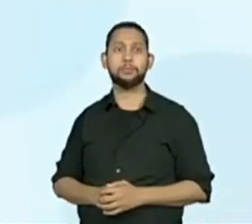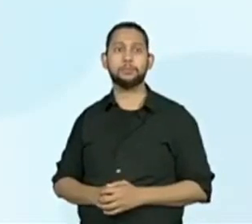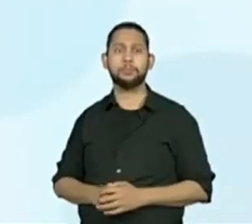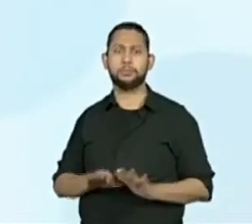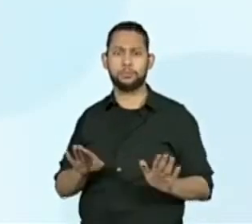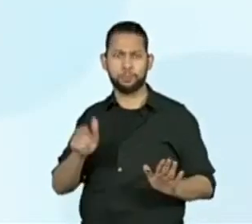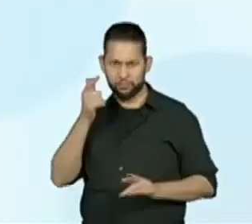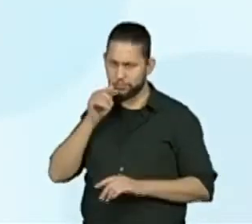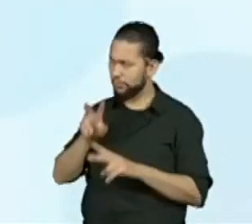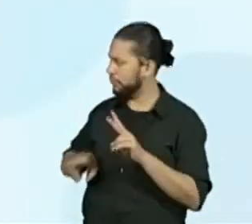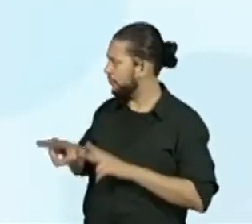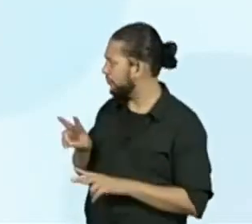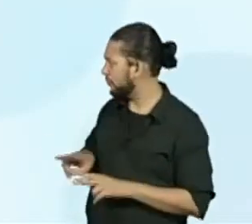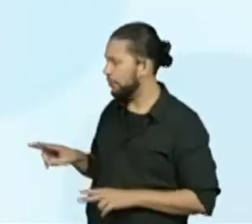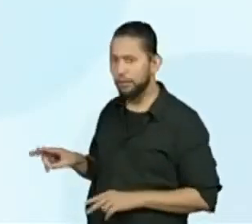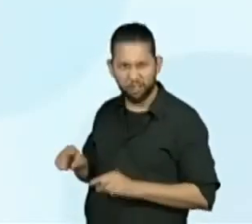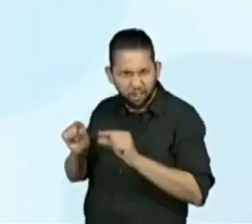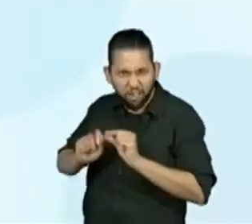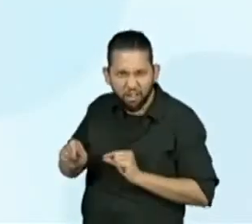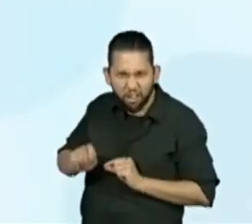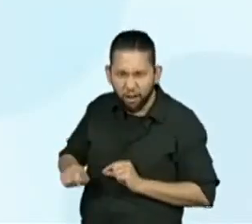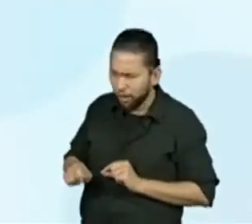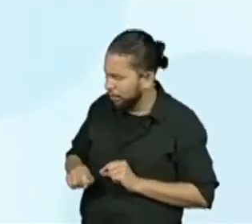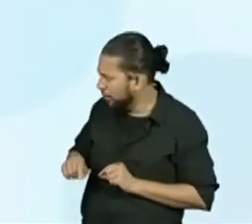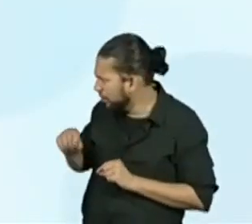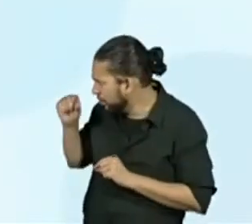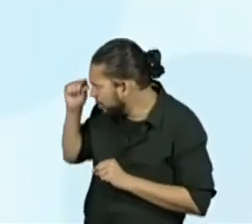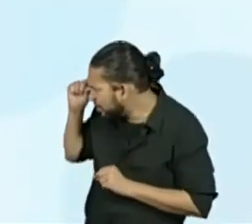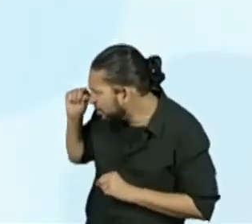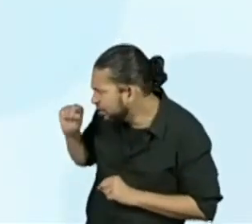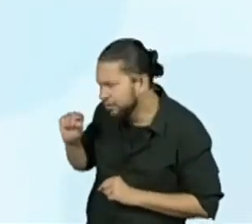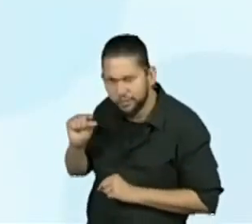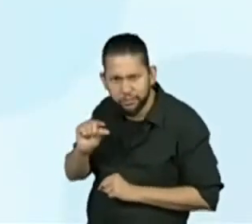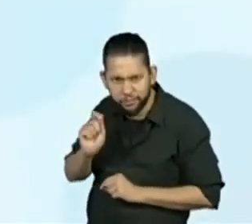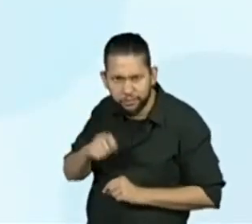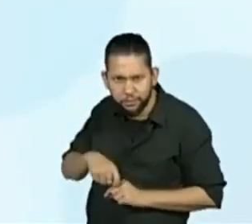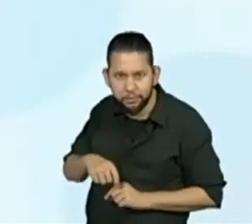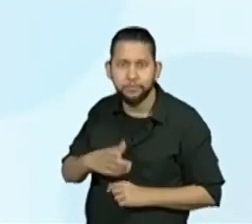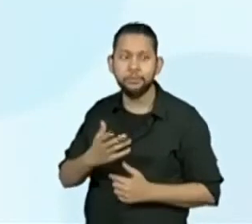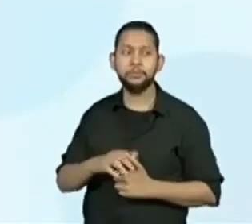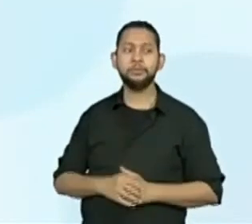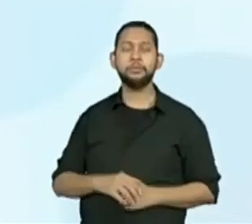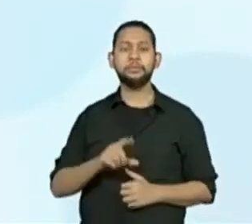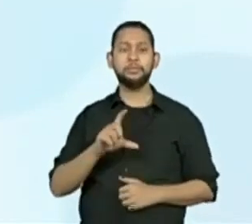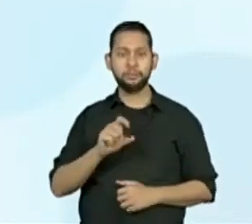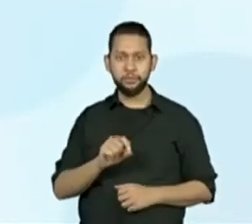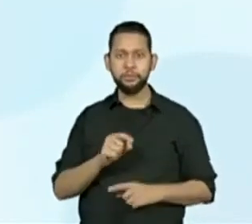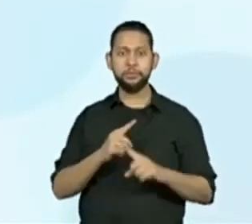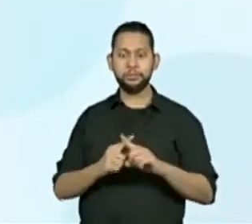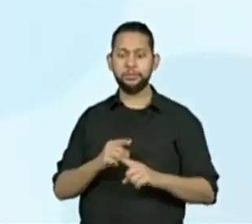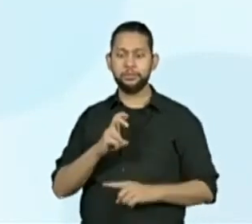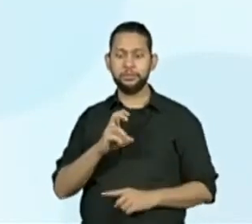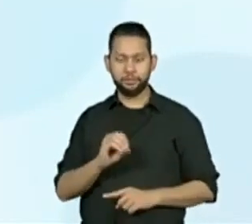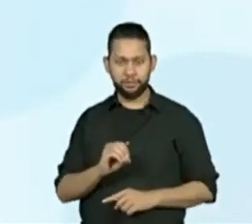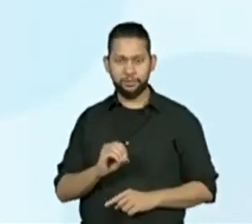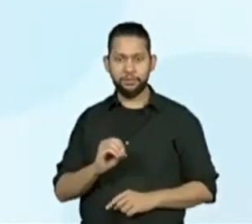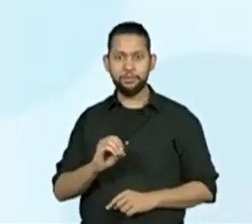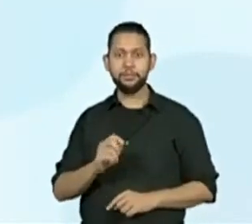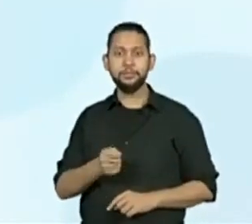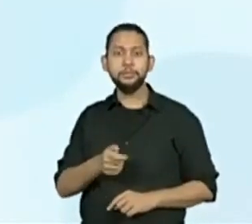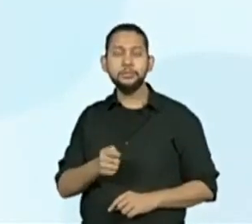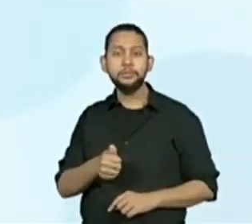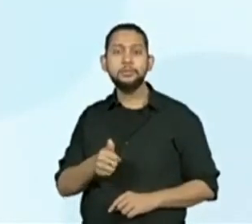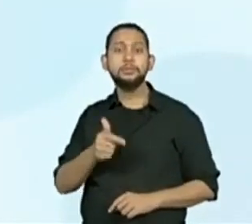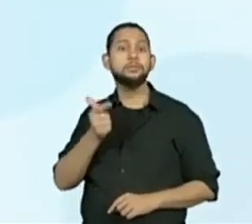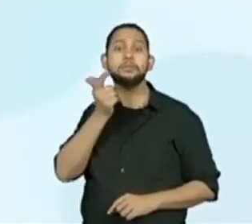todo mundo vai enxergar pequenininho ali embaixo 10 vezes 50 centavos eu vou